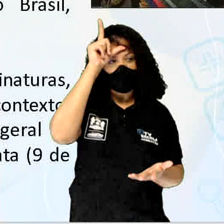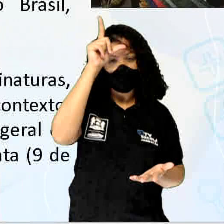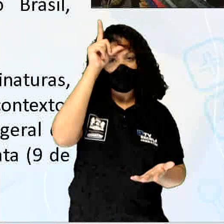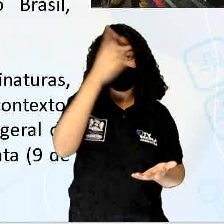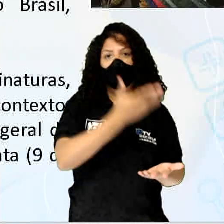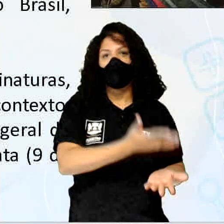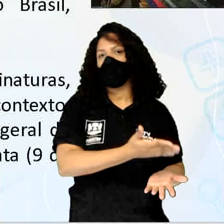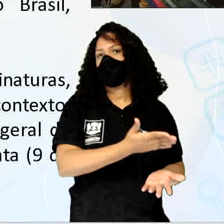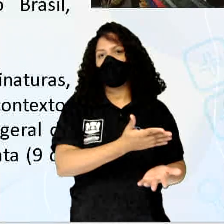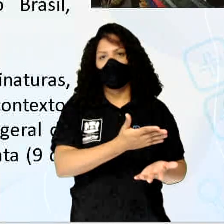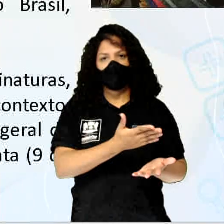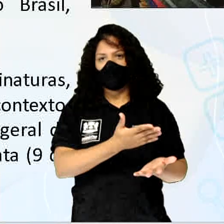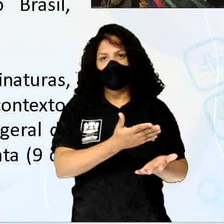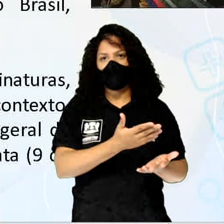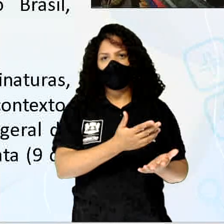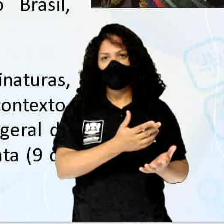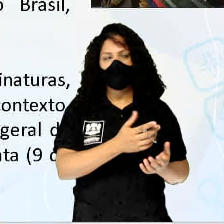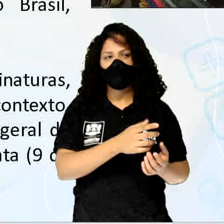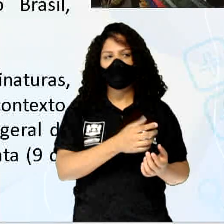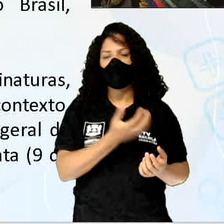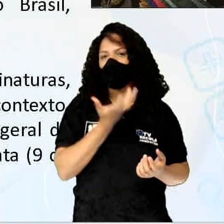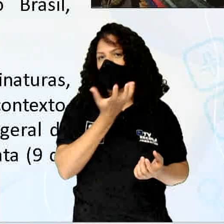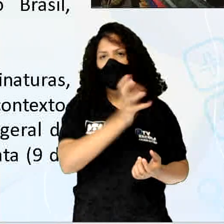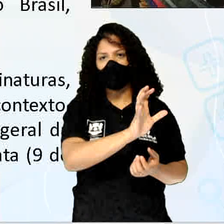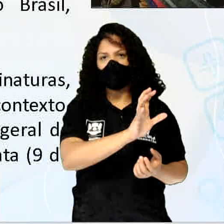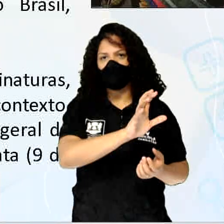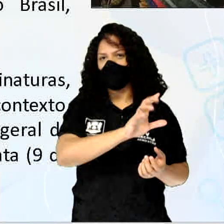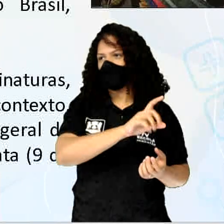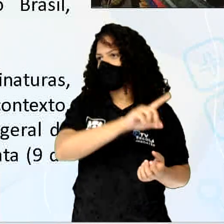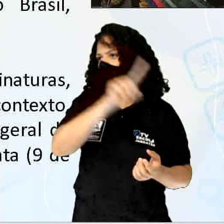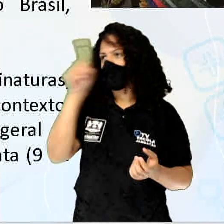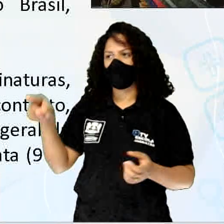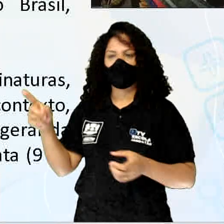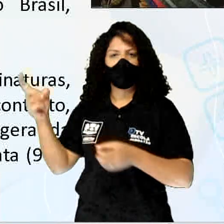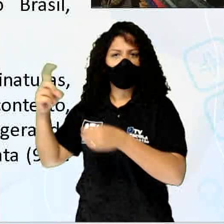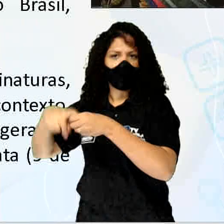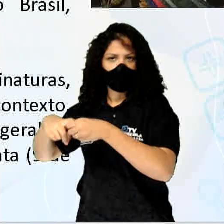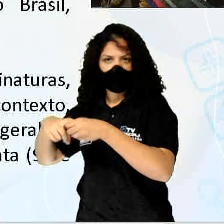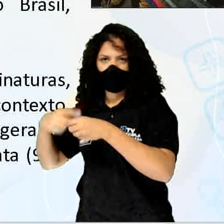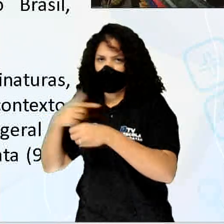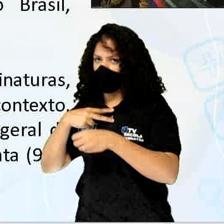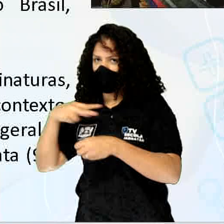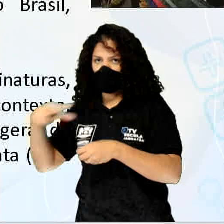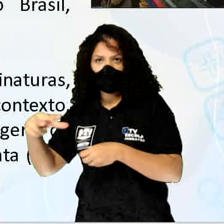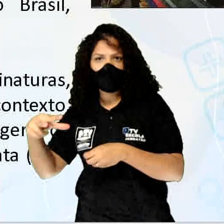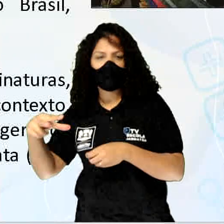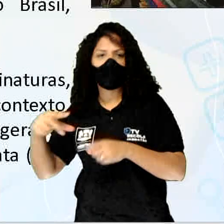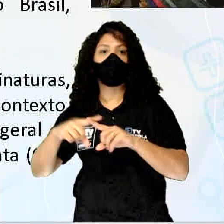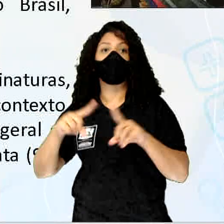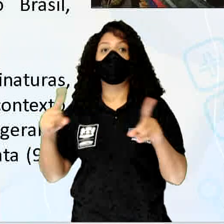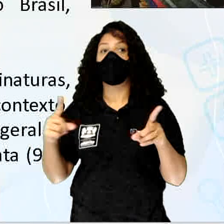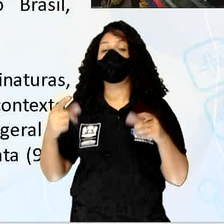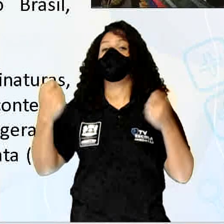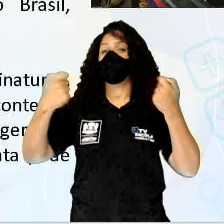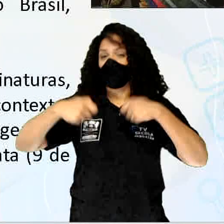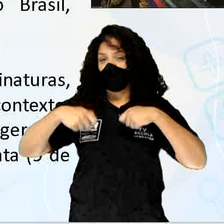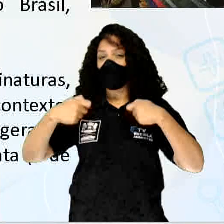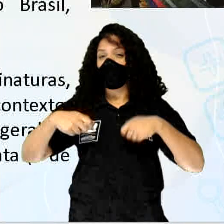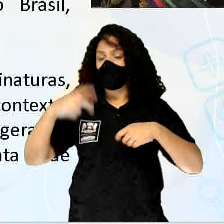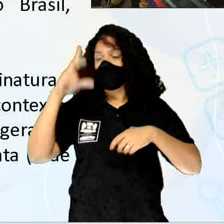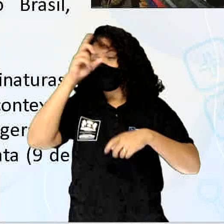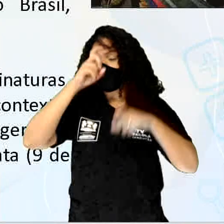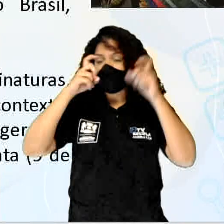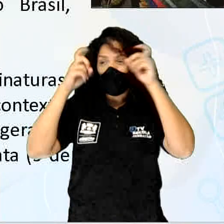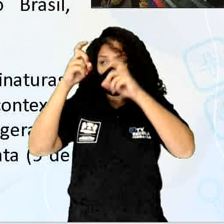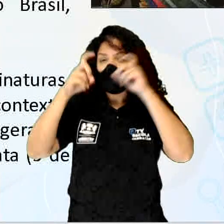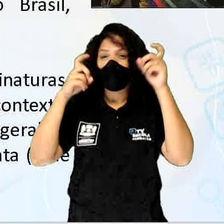deixasse imediatamente o Brasil, retornando para Portugal. As cortes de Portugal estavam preocupadas com os movimentos que ocorriam no Brasil, que a gente